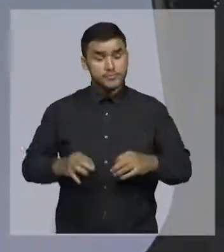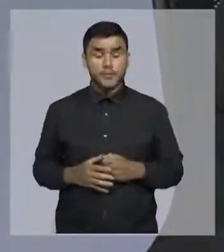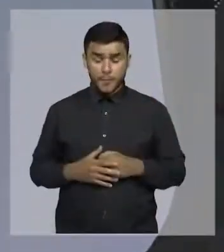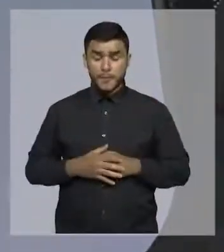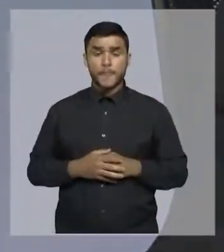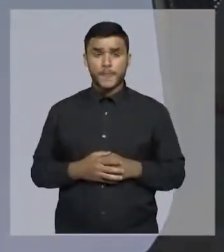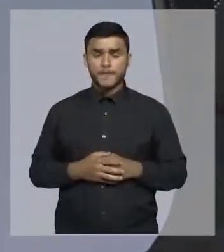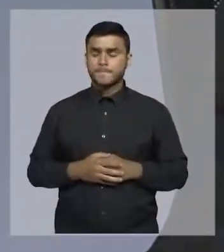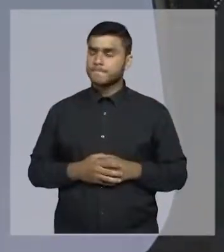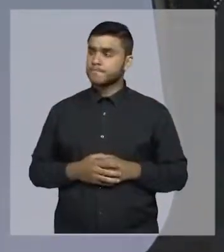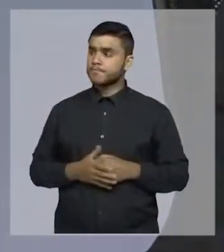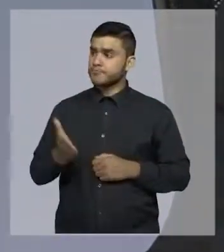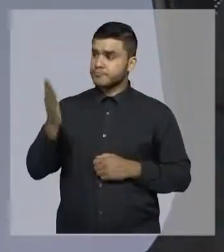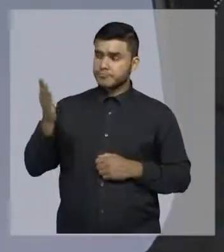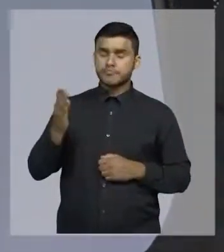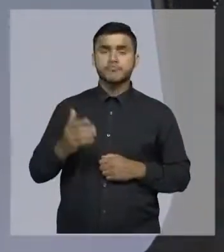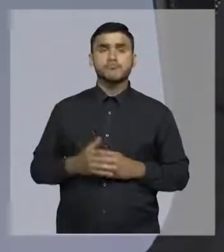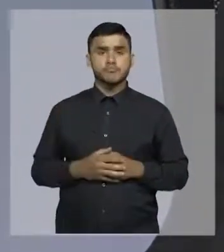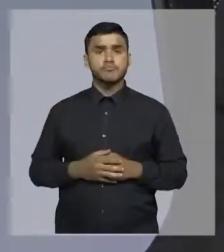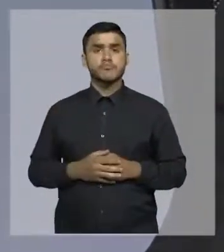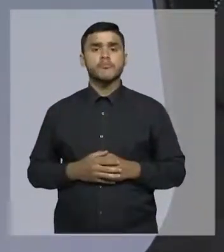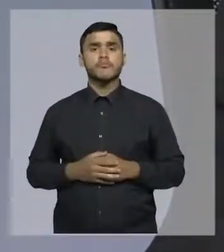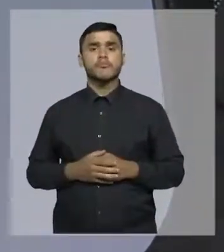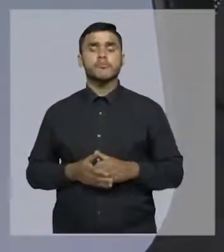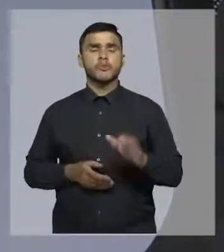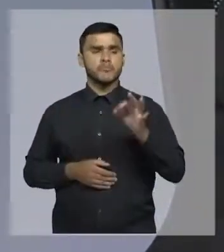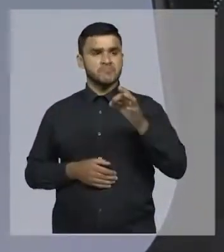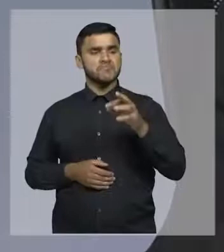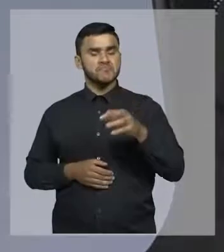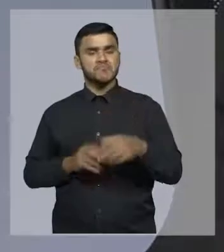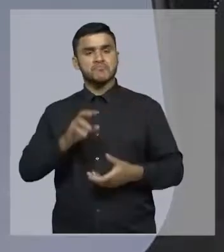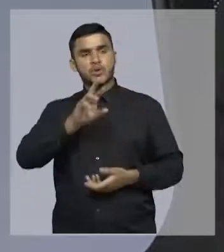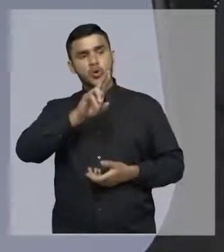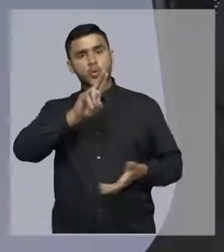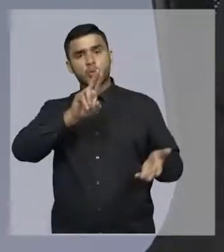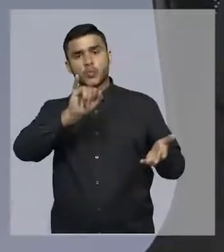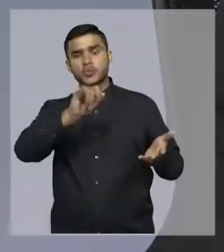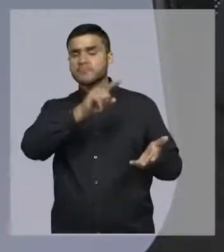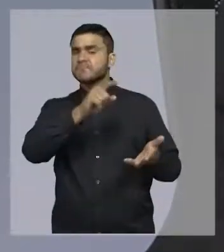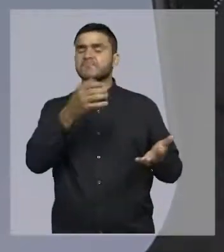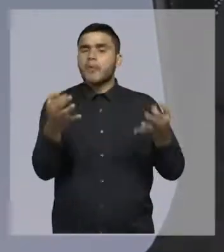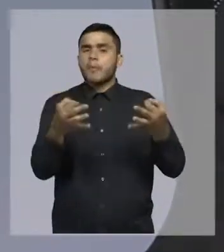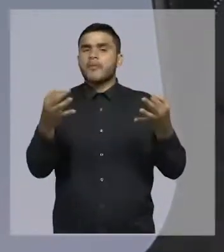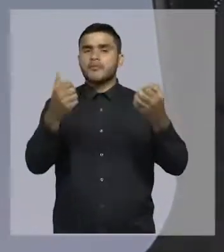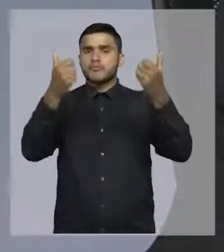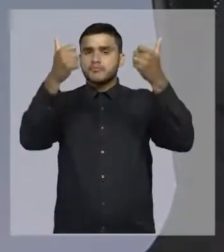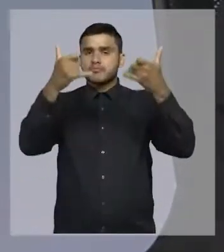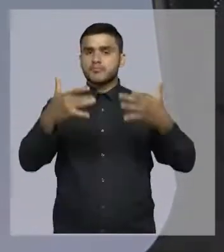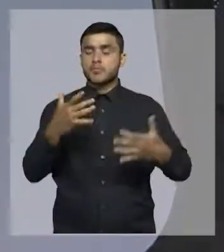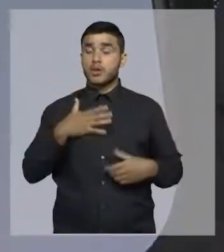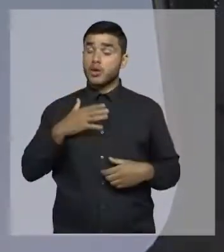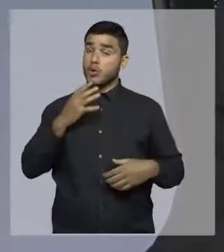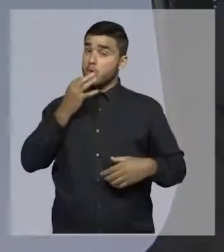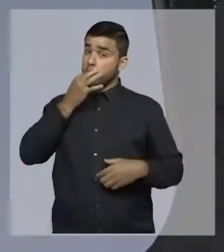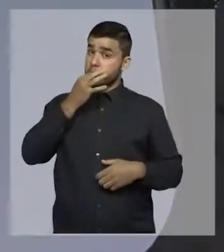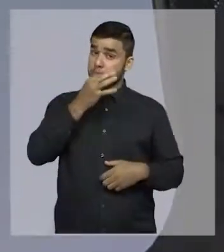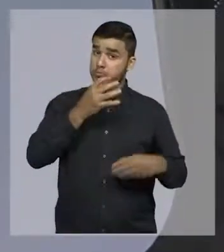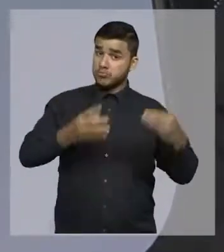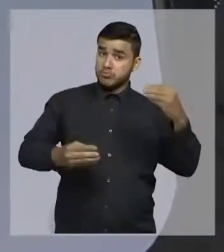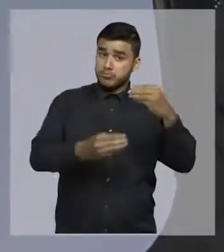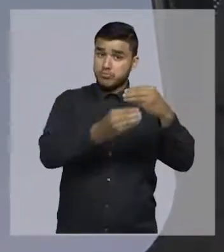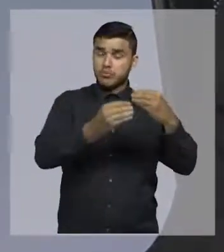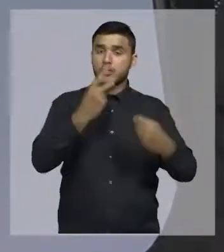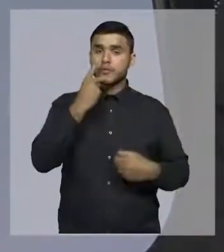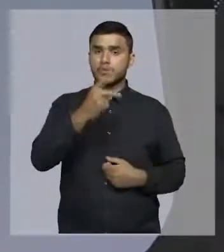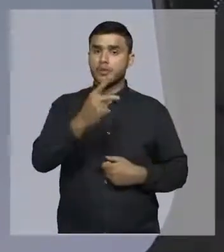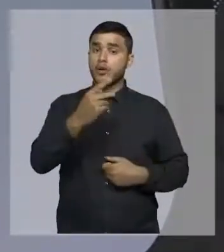professor Rui fez uma análise perfeita da situação. Eu apenas acrescentaria que não é que o governo seja